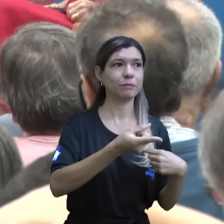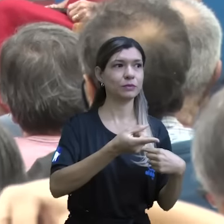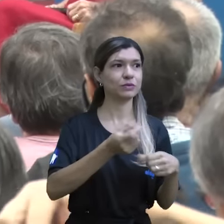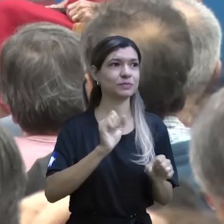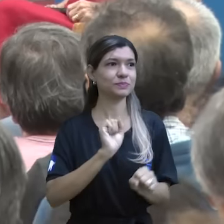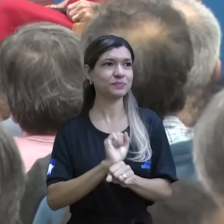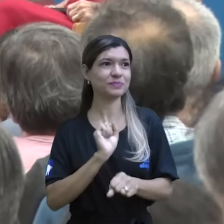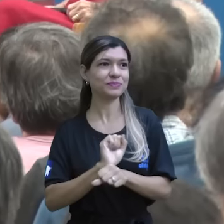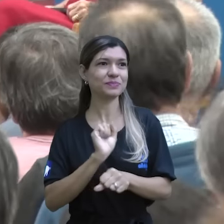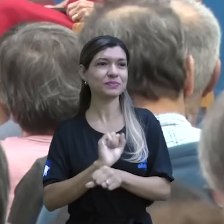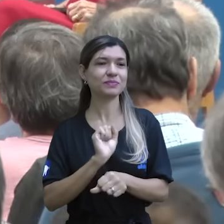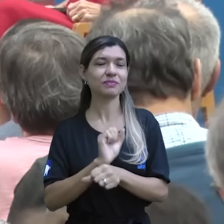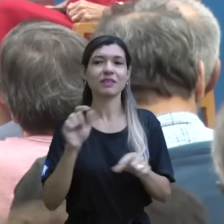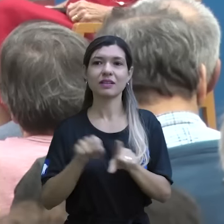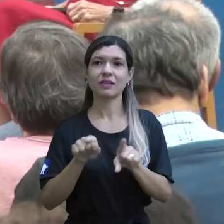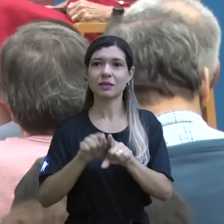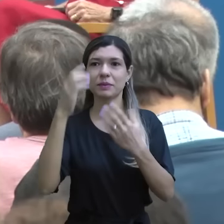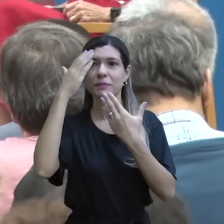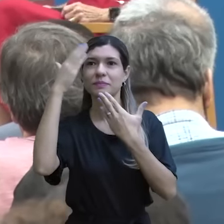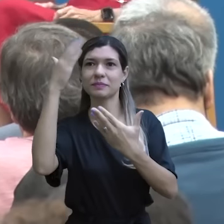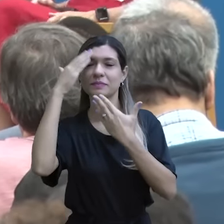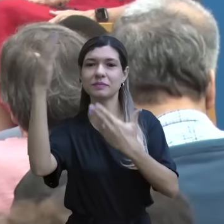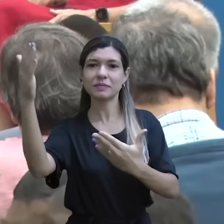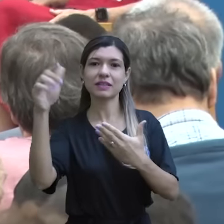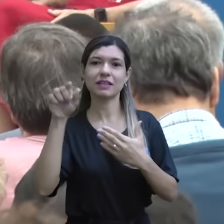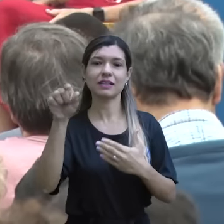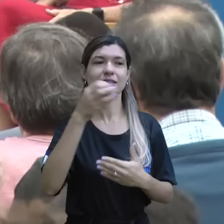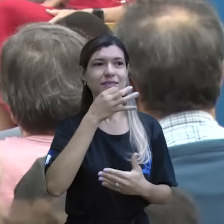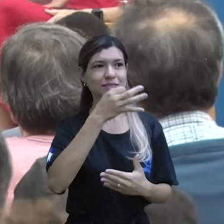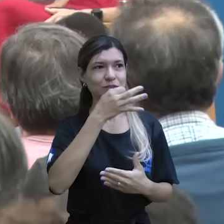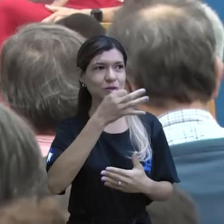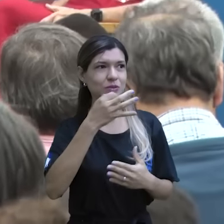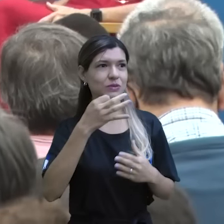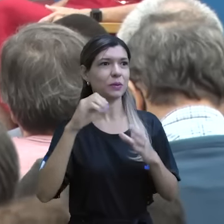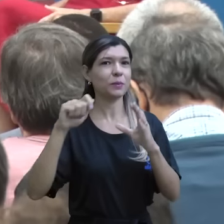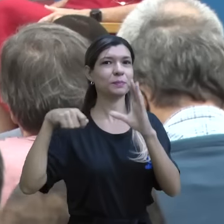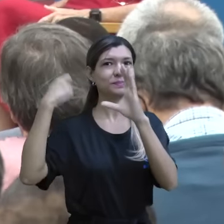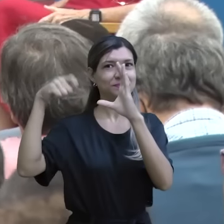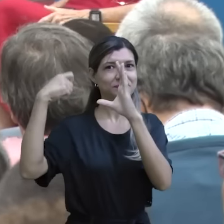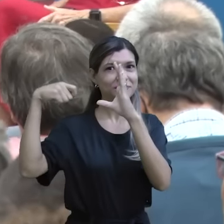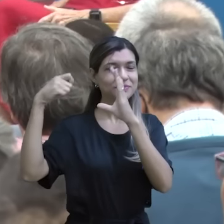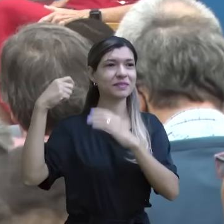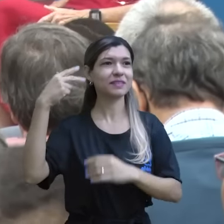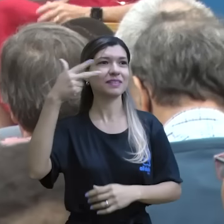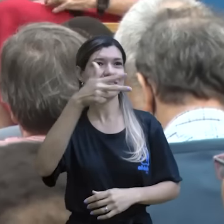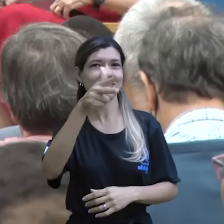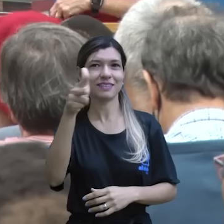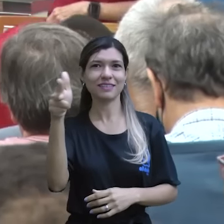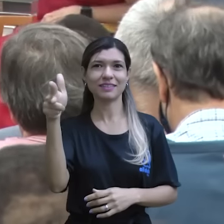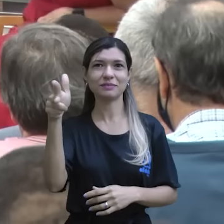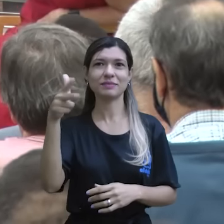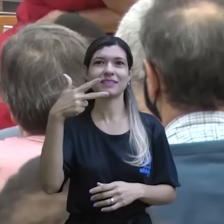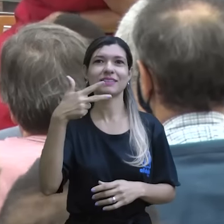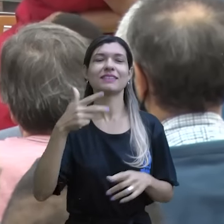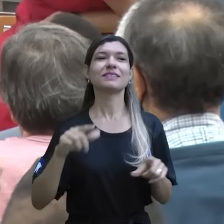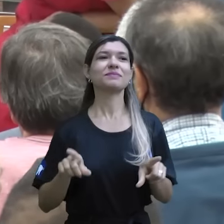confusão aqui com os microfones, derrubamos, fizeram que eles nos resolveram tudo. Gente, então eu vou dar assim, os informes. E a